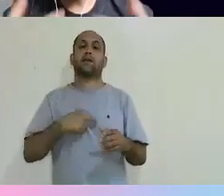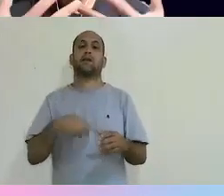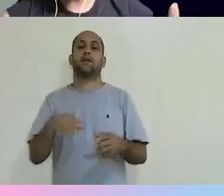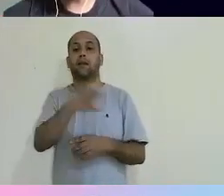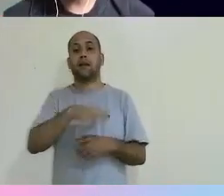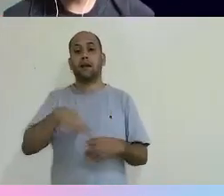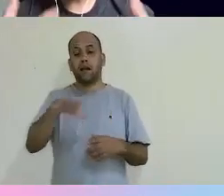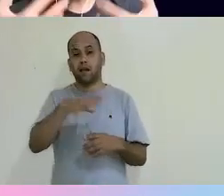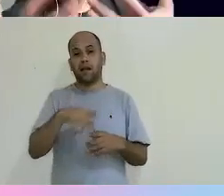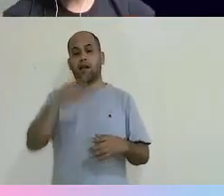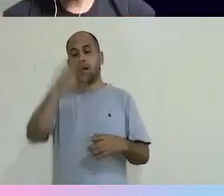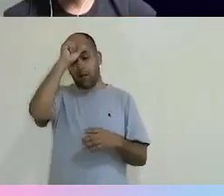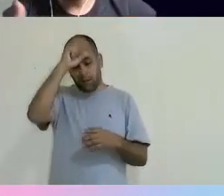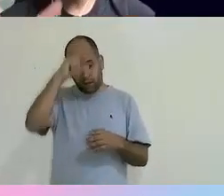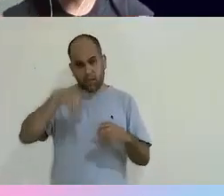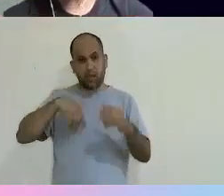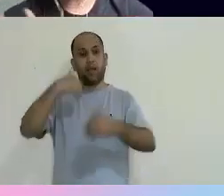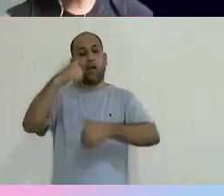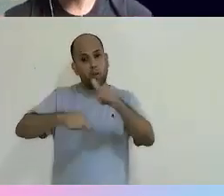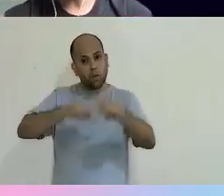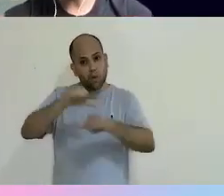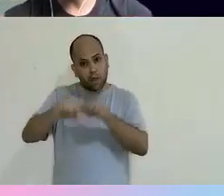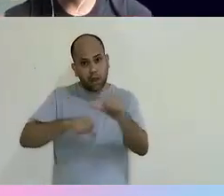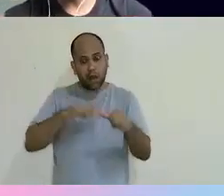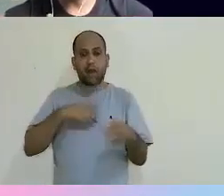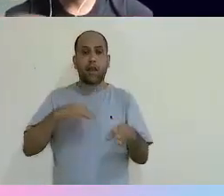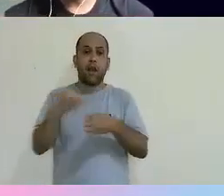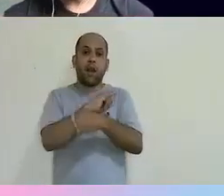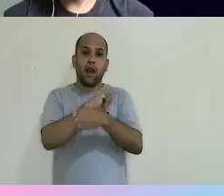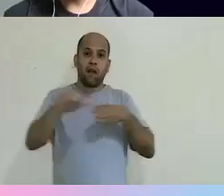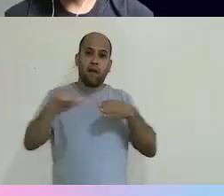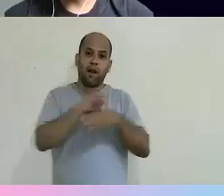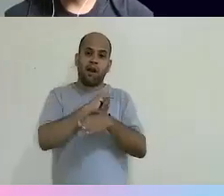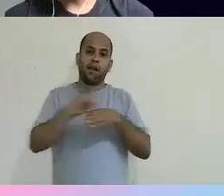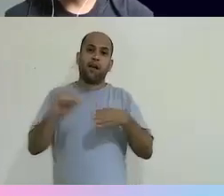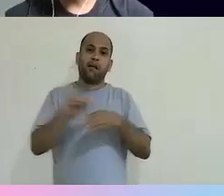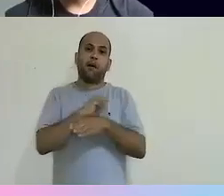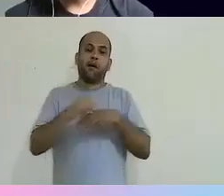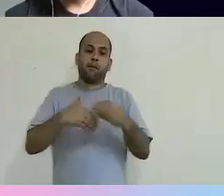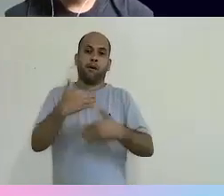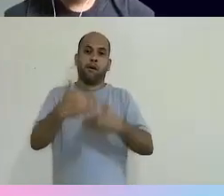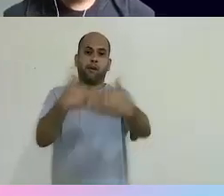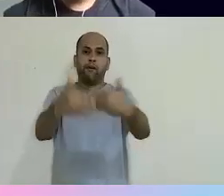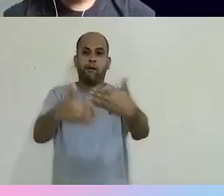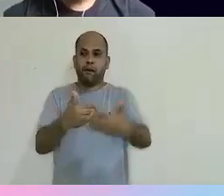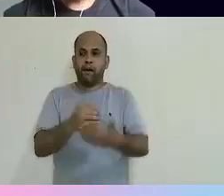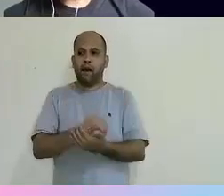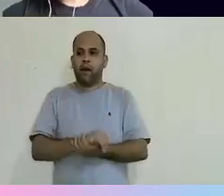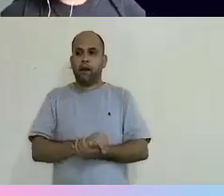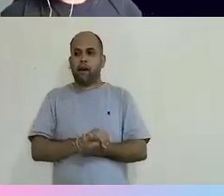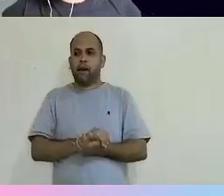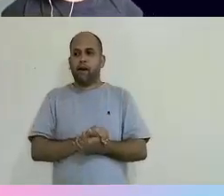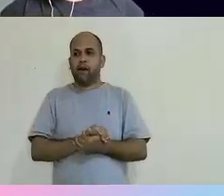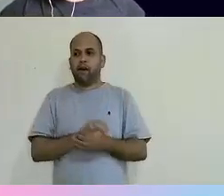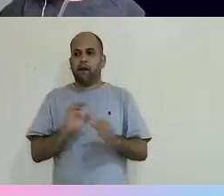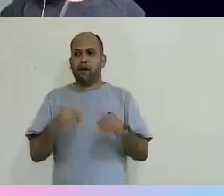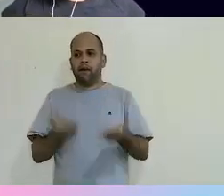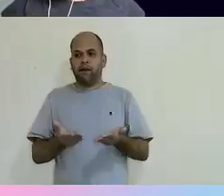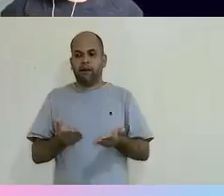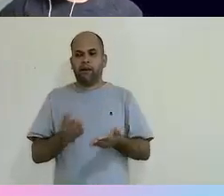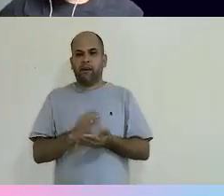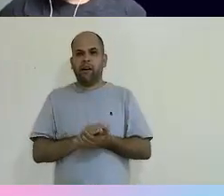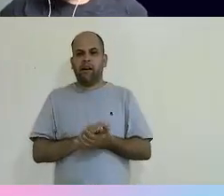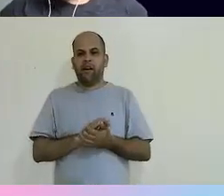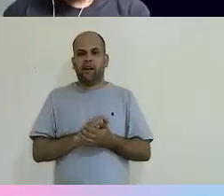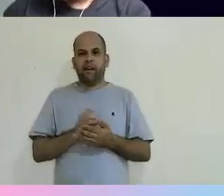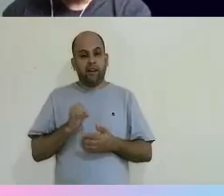desaprender, reaprender, ter a resiliência para a gente se desenvolver em cima disso, né? E aí, tá, se você quiser, não sei se